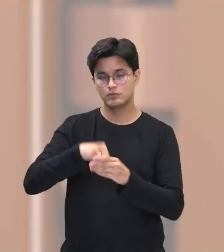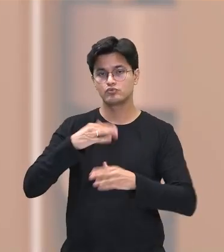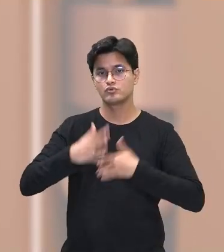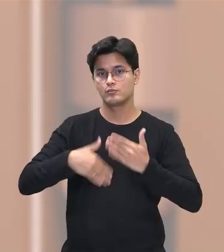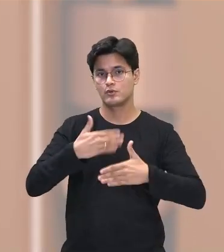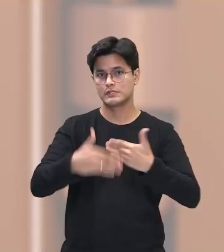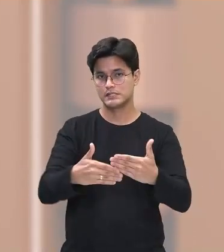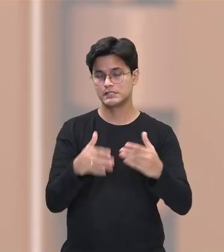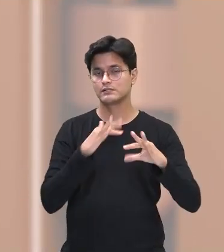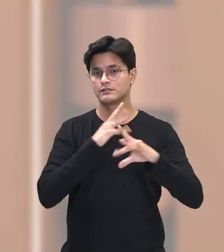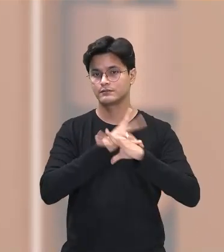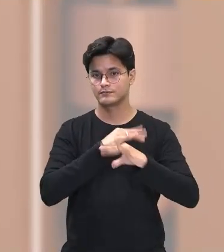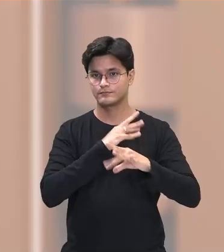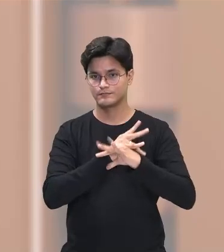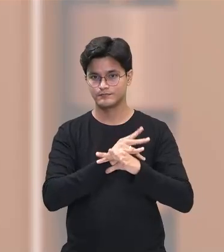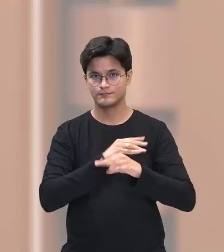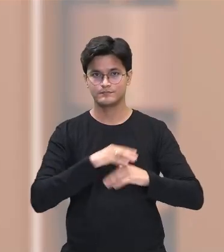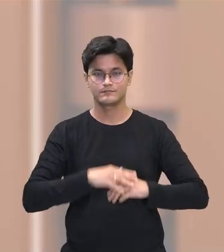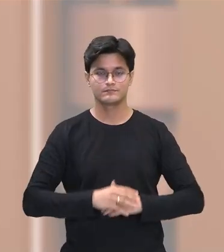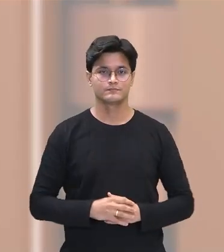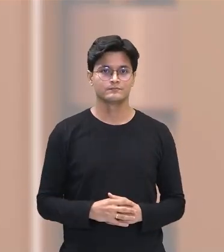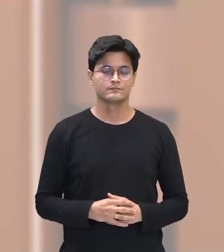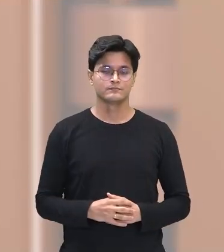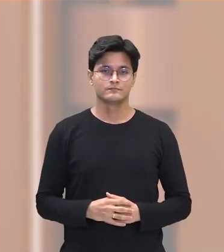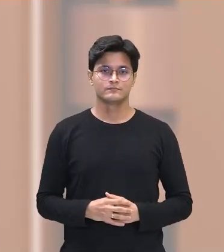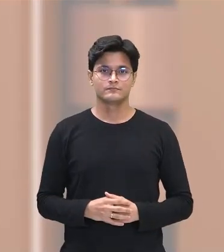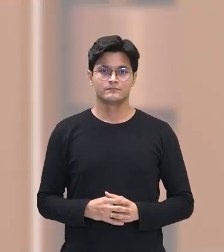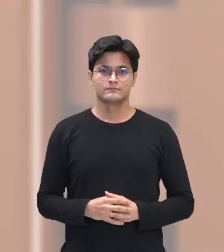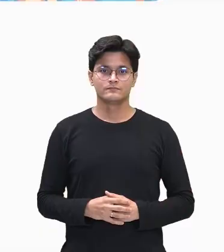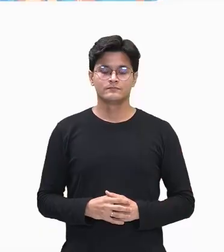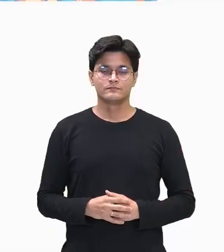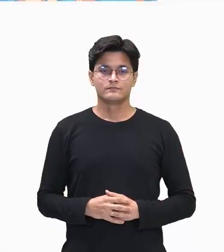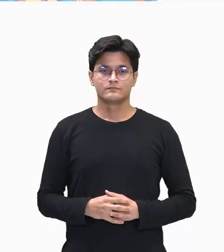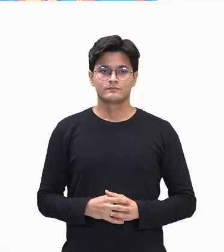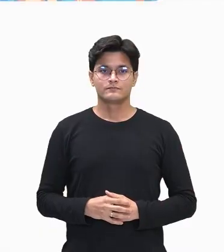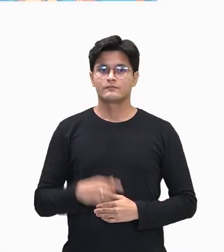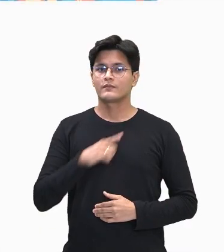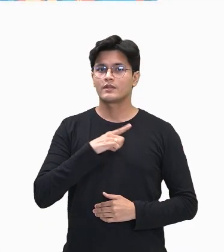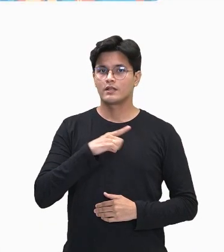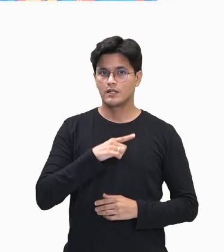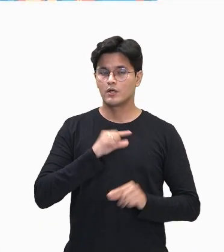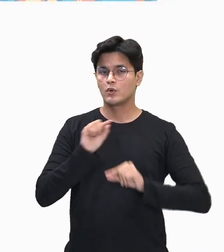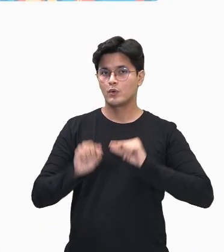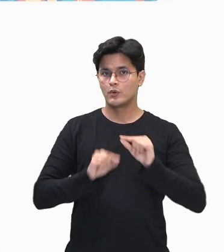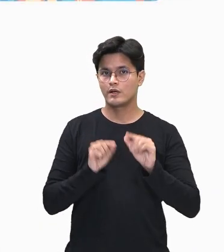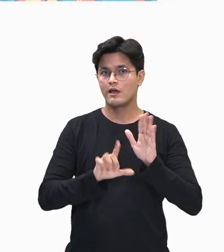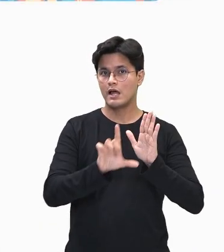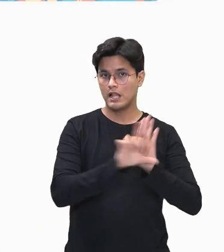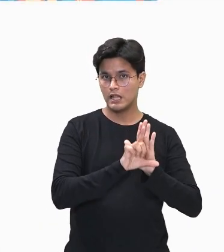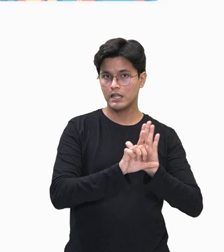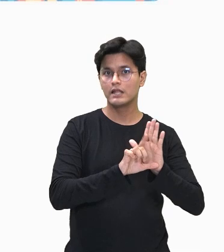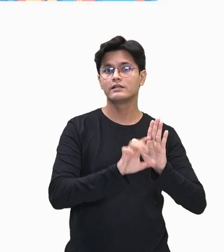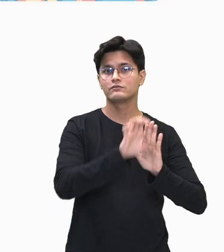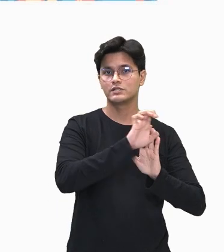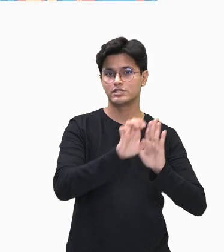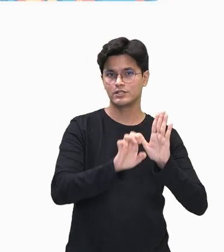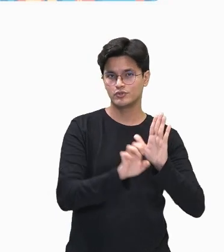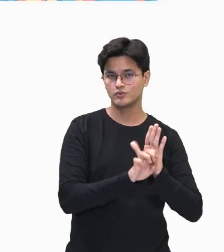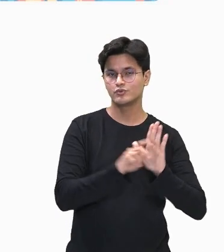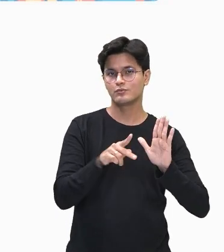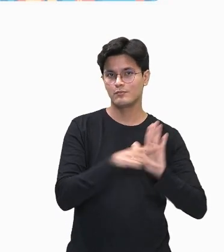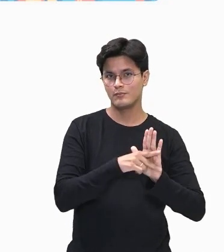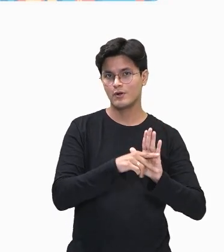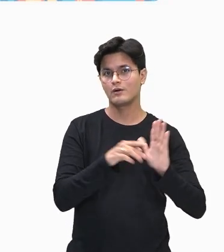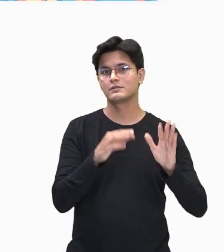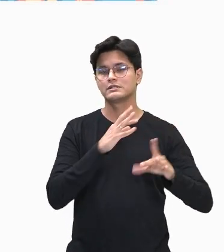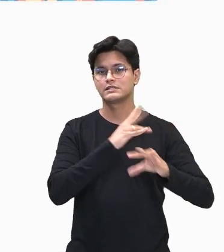processo de urbanização. E aí nós temos a lei, que é o Estatuto da Cidade, né?